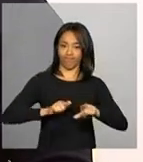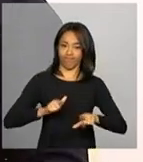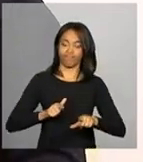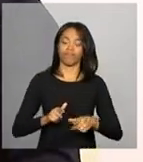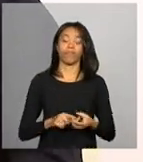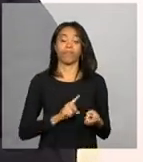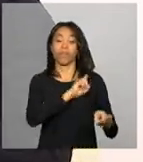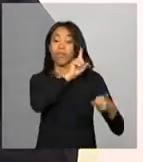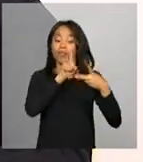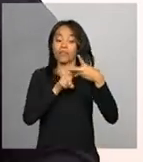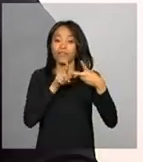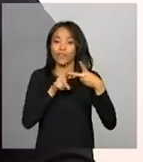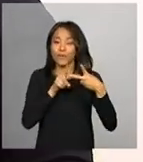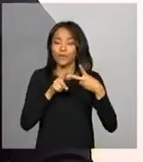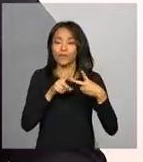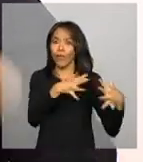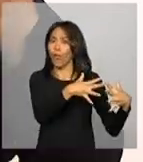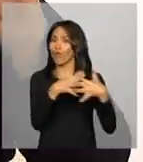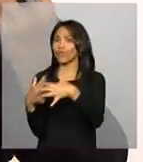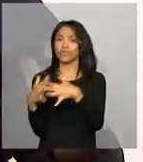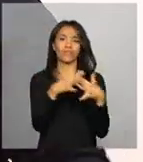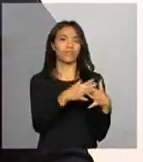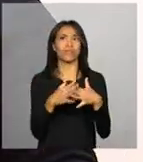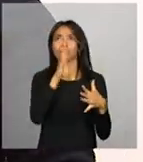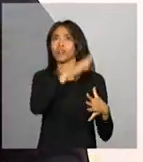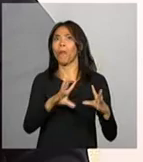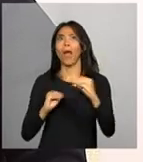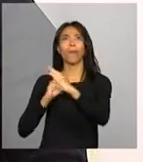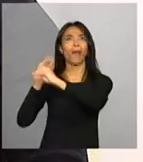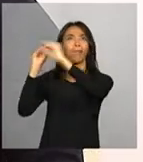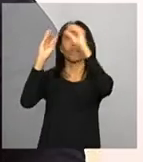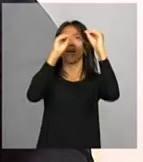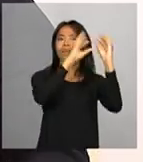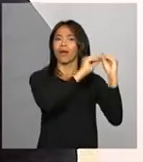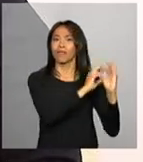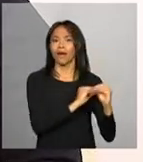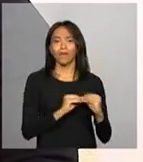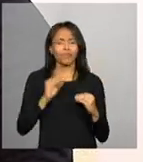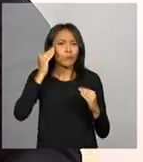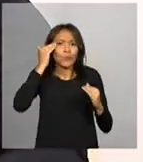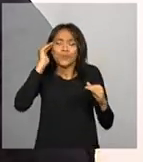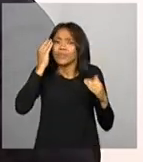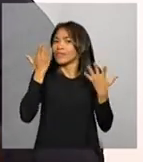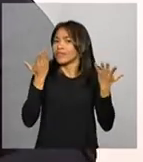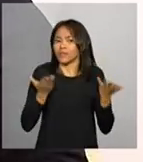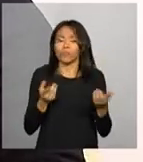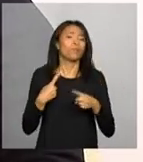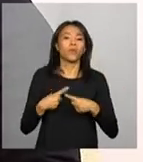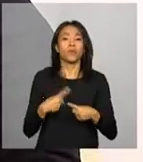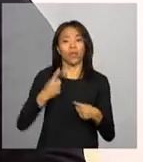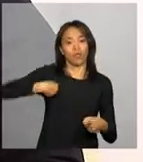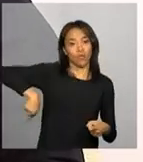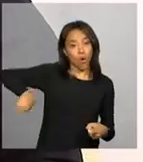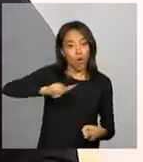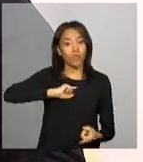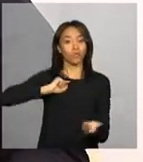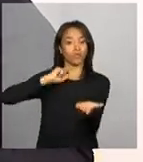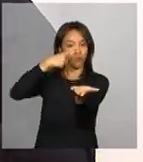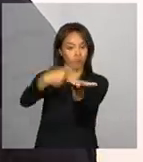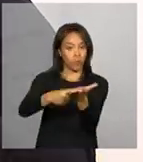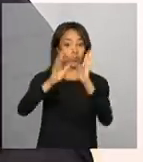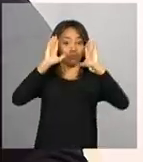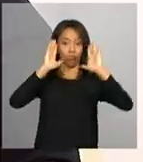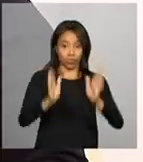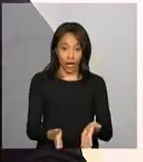essa grana tá dando uma confusão Nacional ti-ti-ti danado porque nós pactuamos que